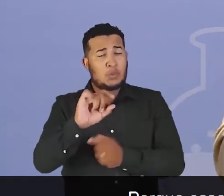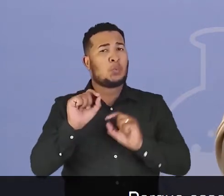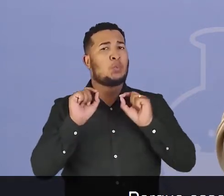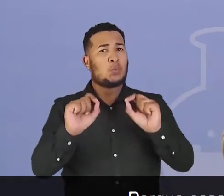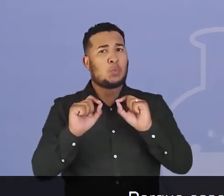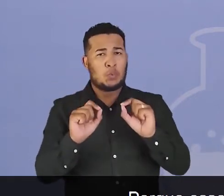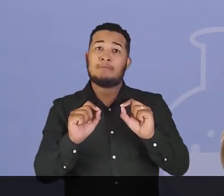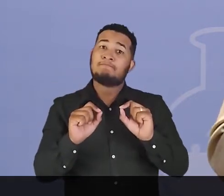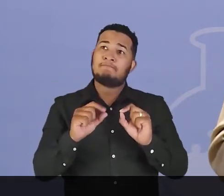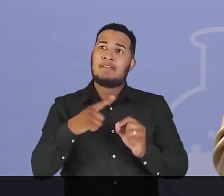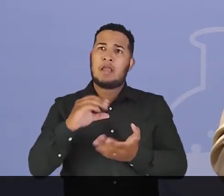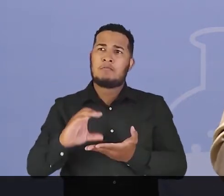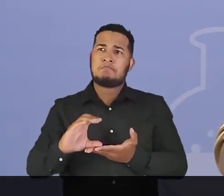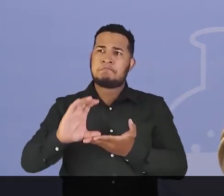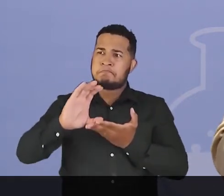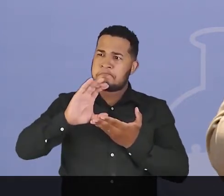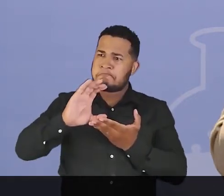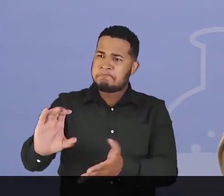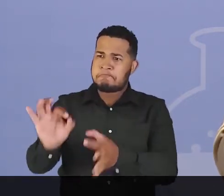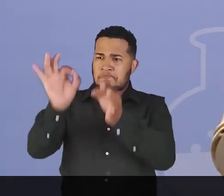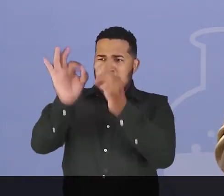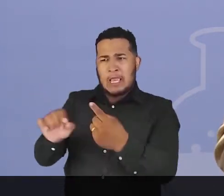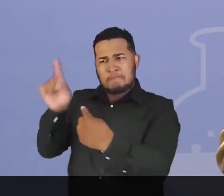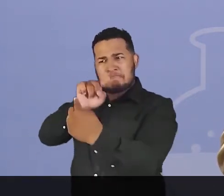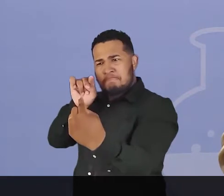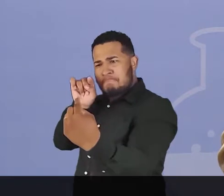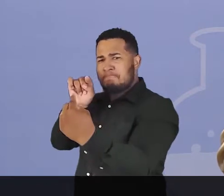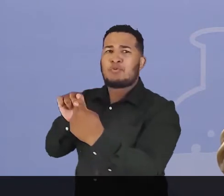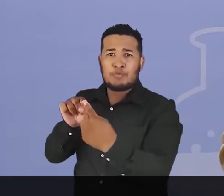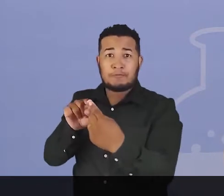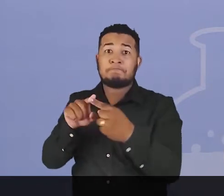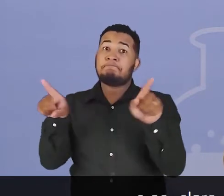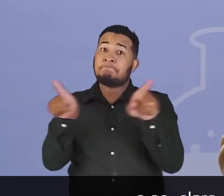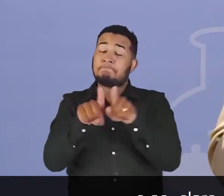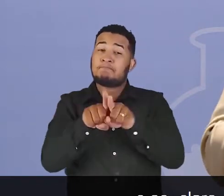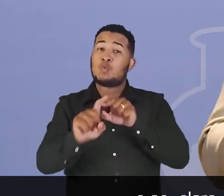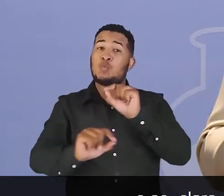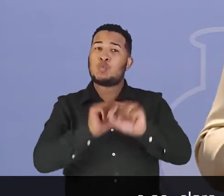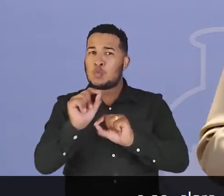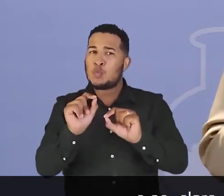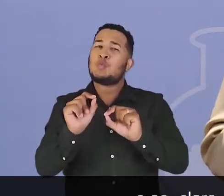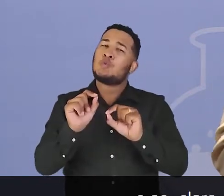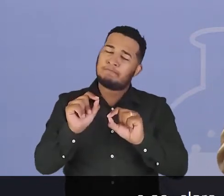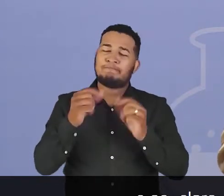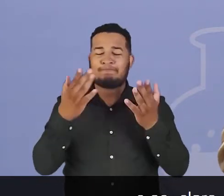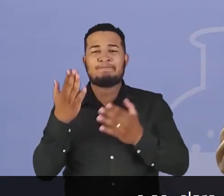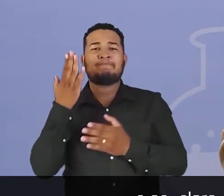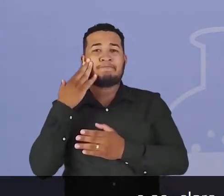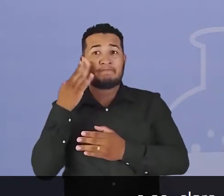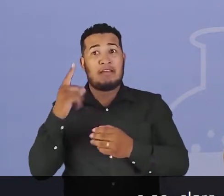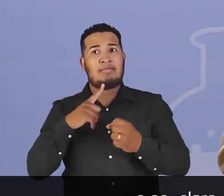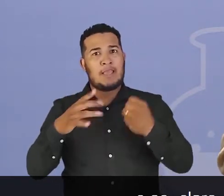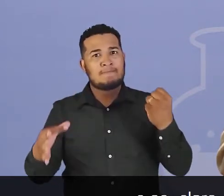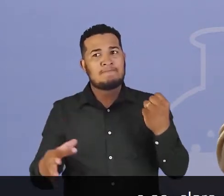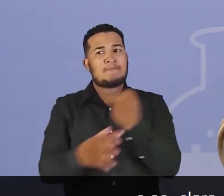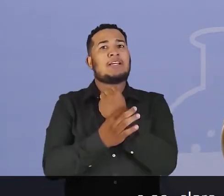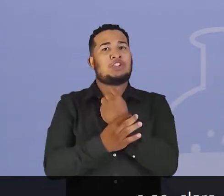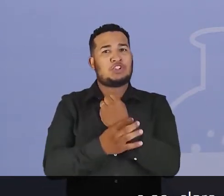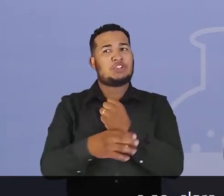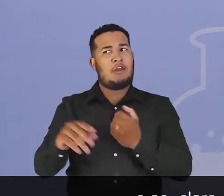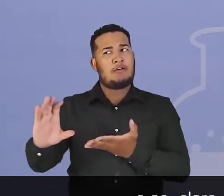rendimento se ele for muito bem aplicado e se, claro, né, der